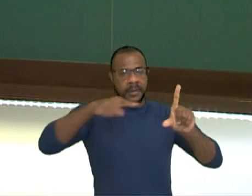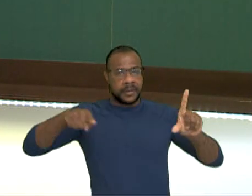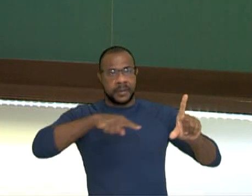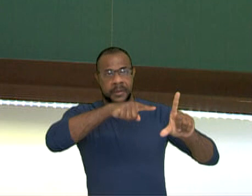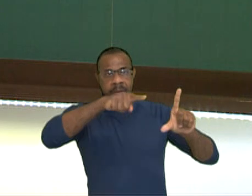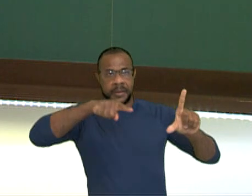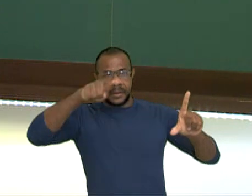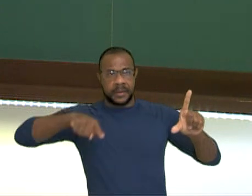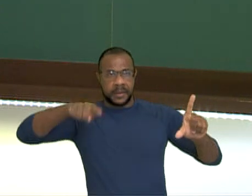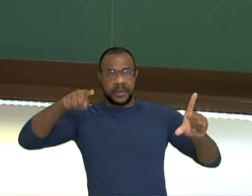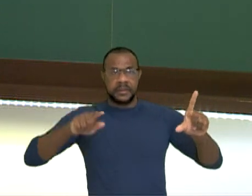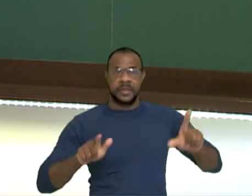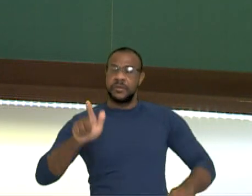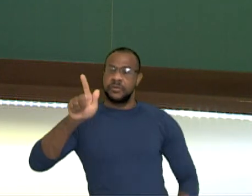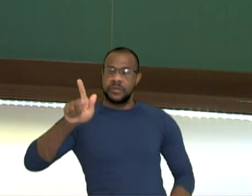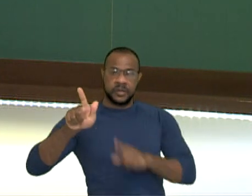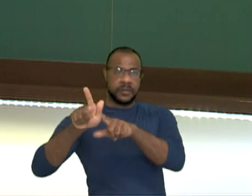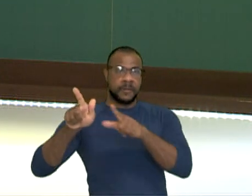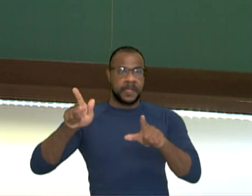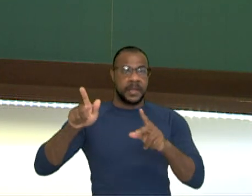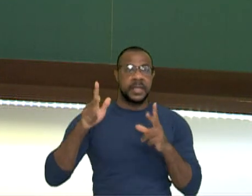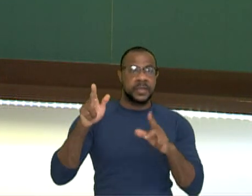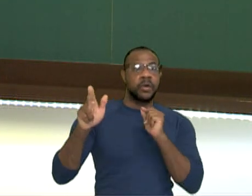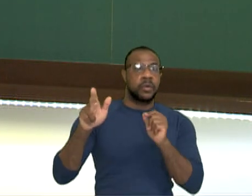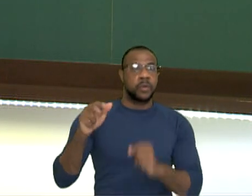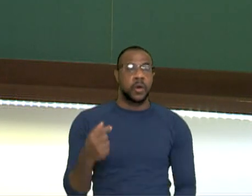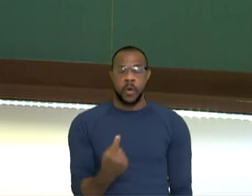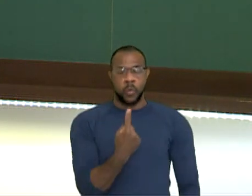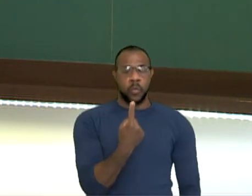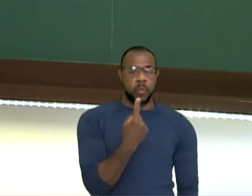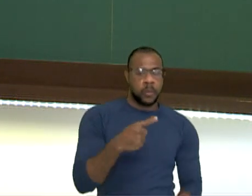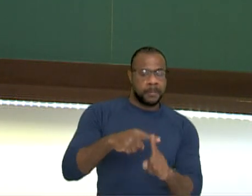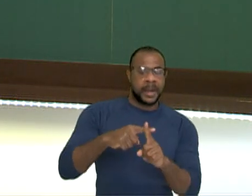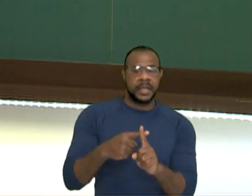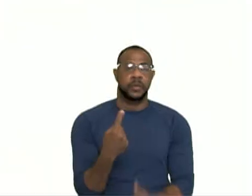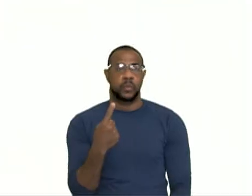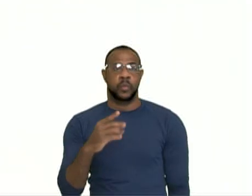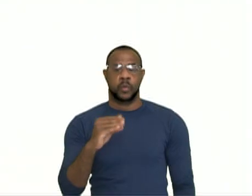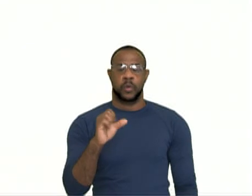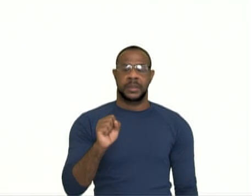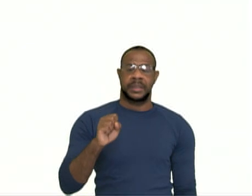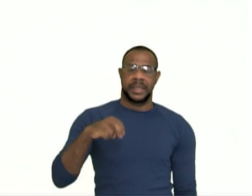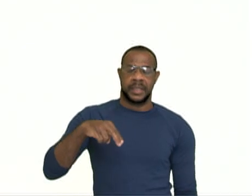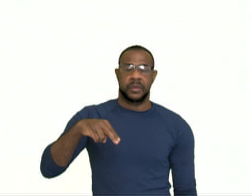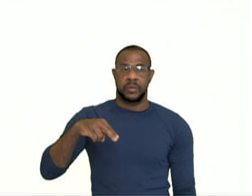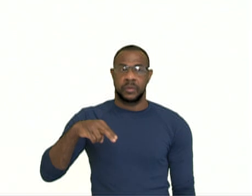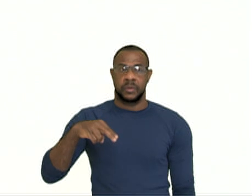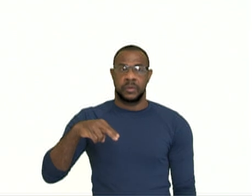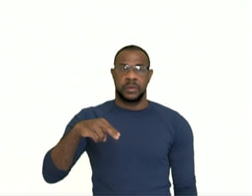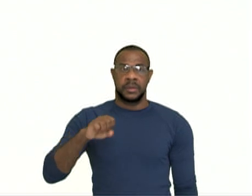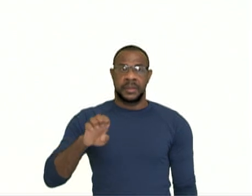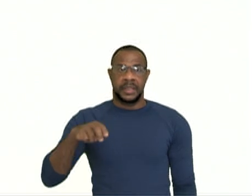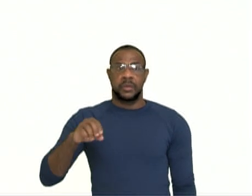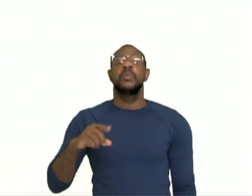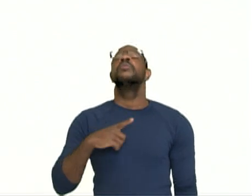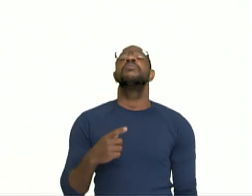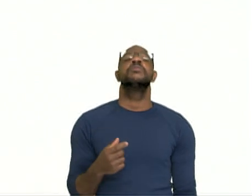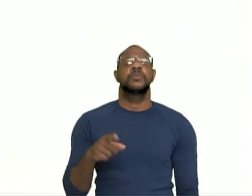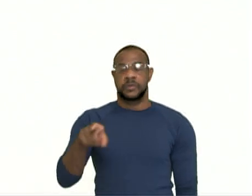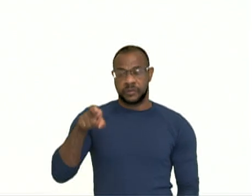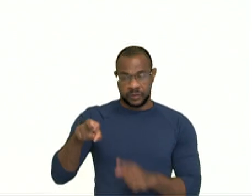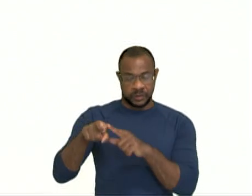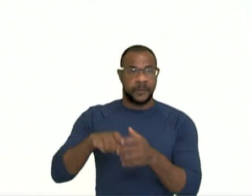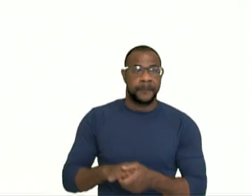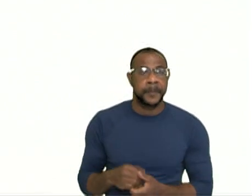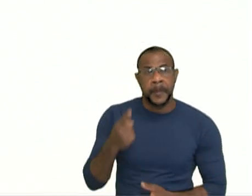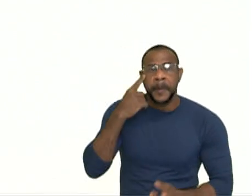nós temos g de x igual 1 mais cosseno de x. Então, analisando o gráfico, nós vamos